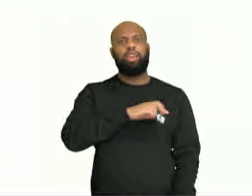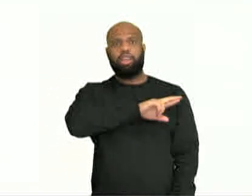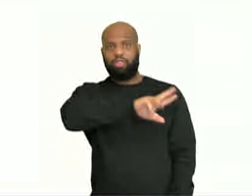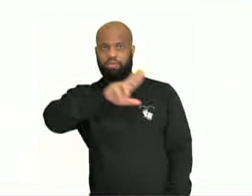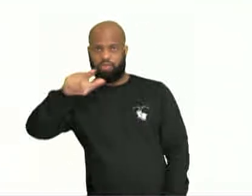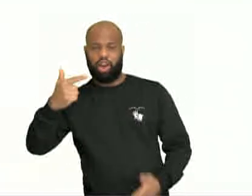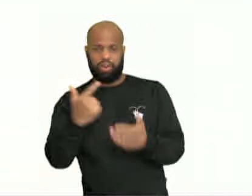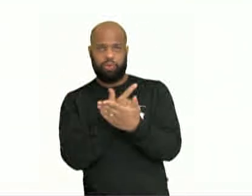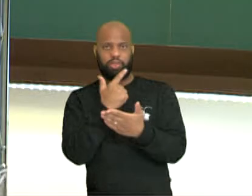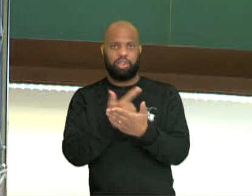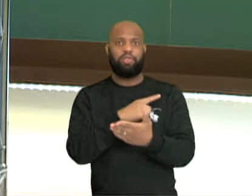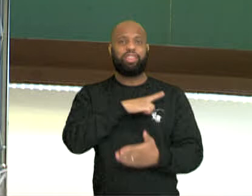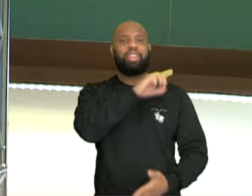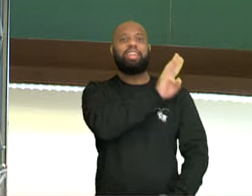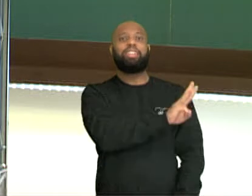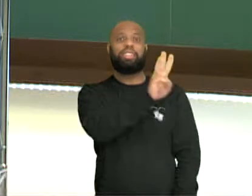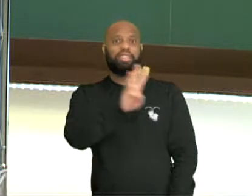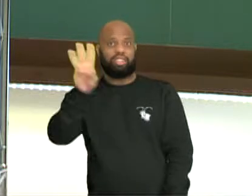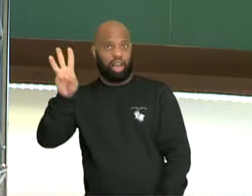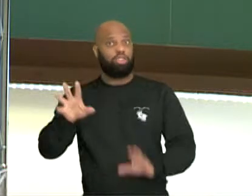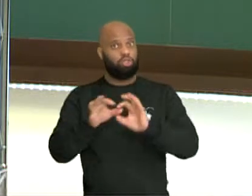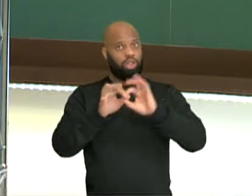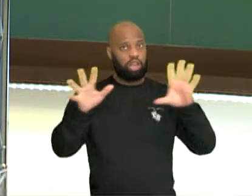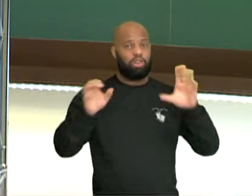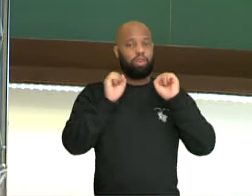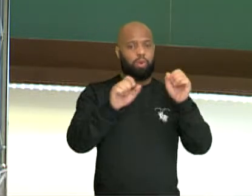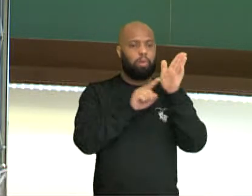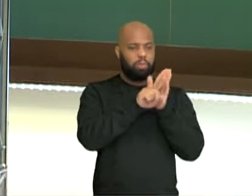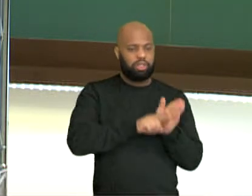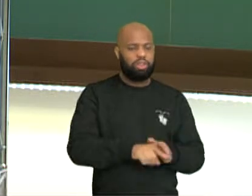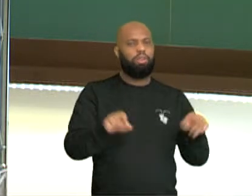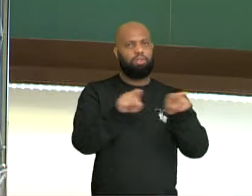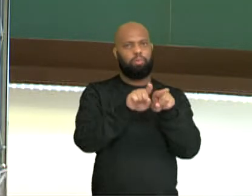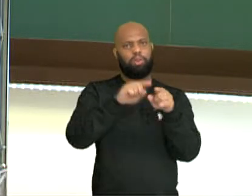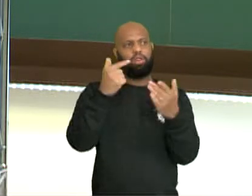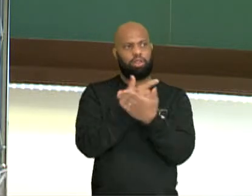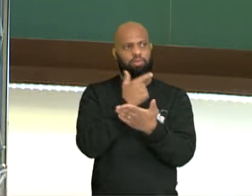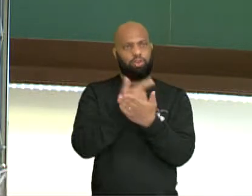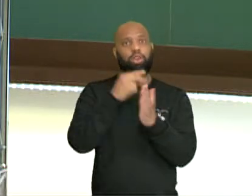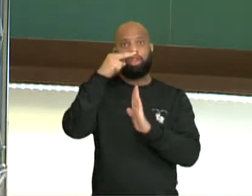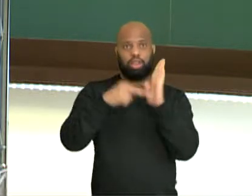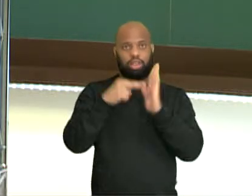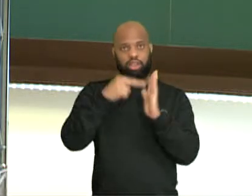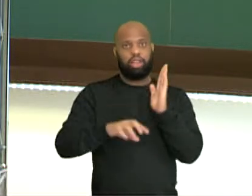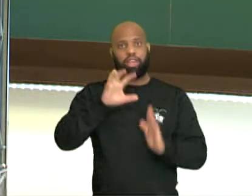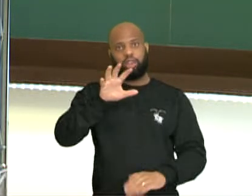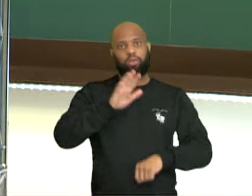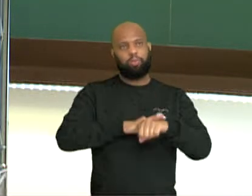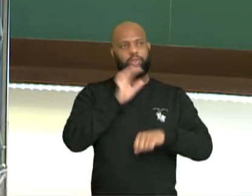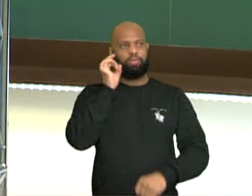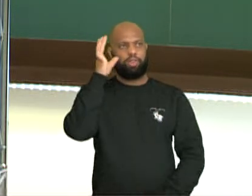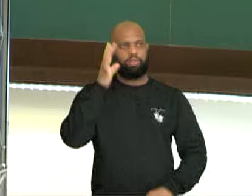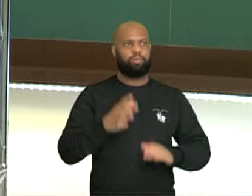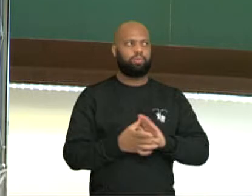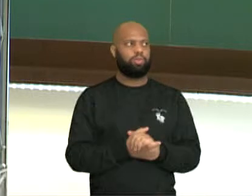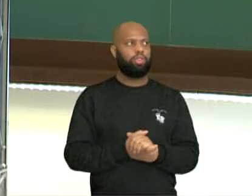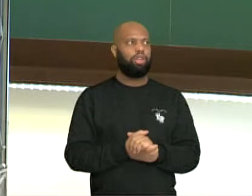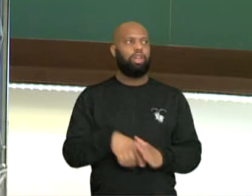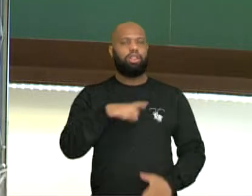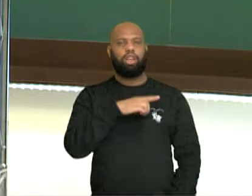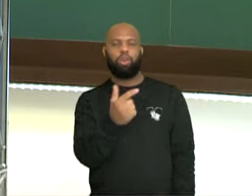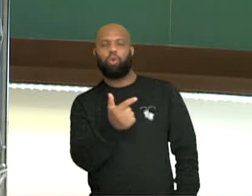domíniopublico.com, você tem vários sites que você pode estar pesquisando a obra e ler. Isso é uma facilitação.